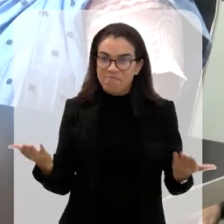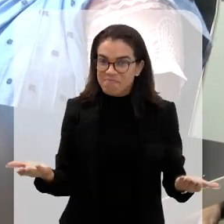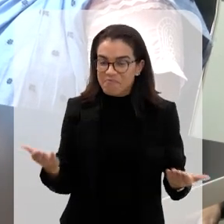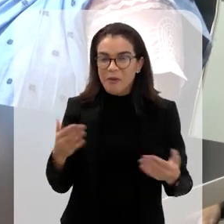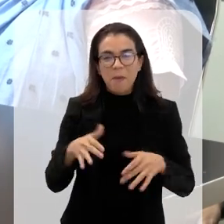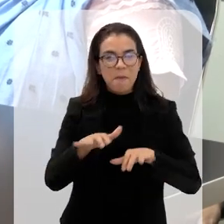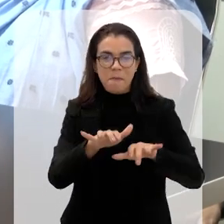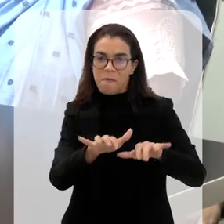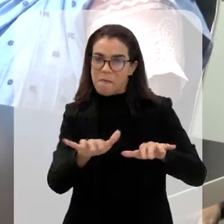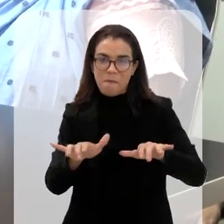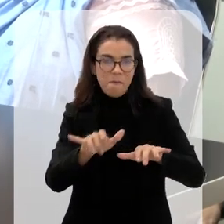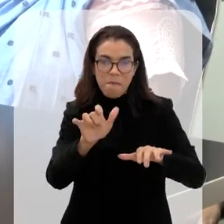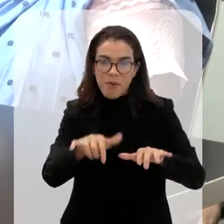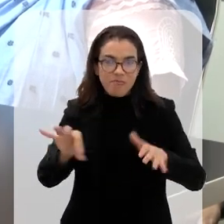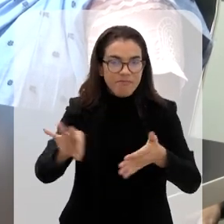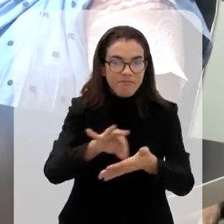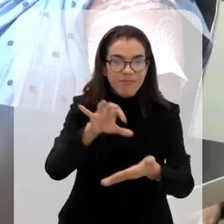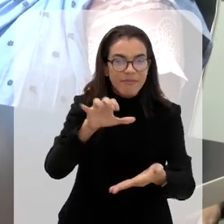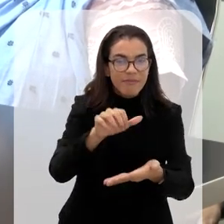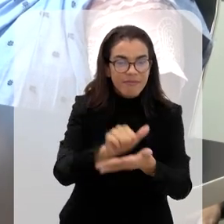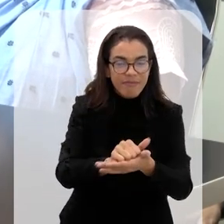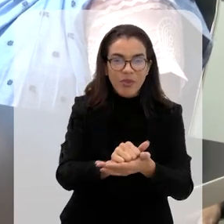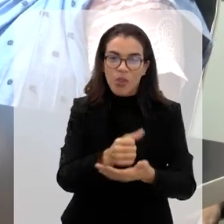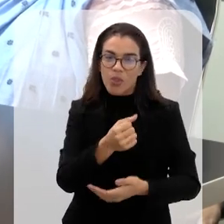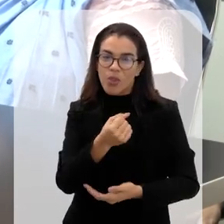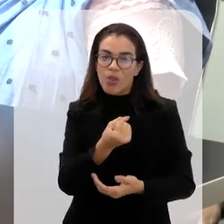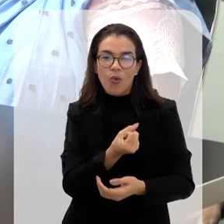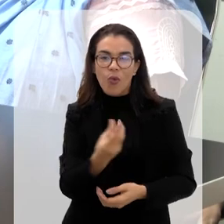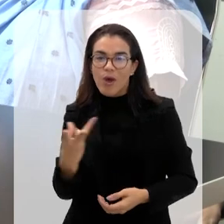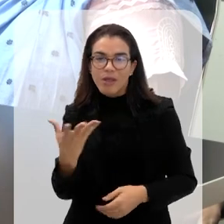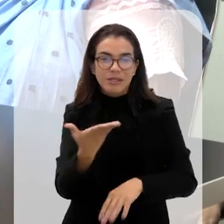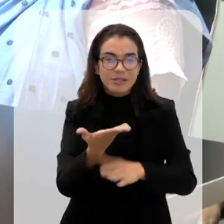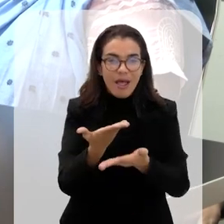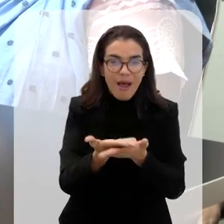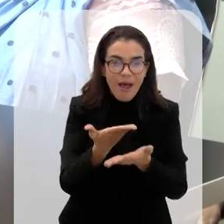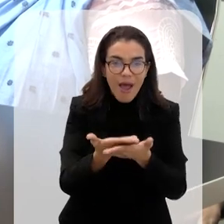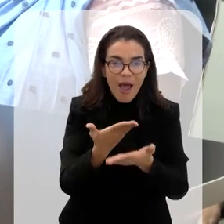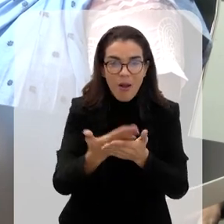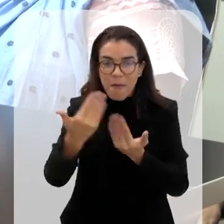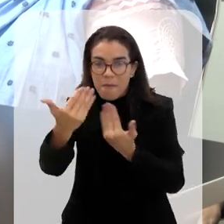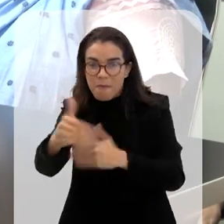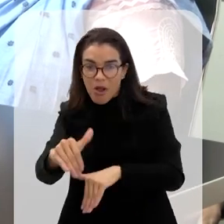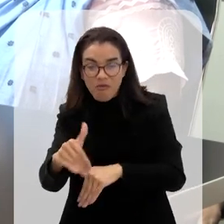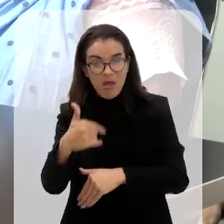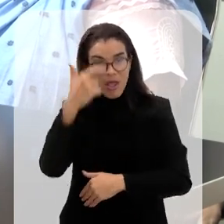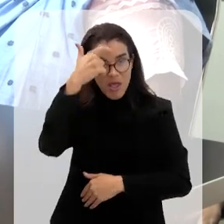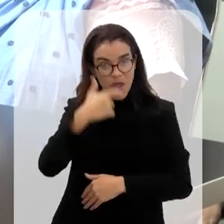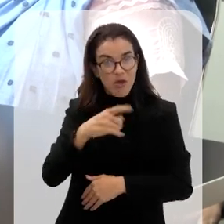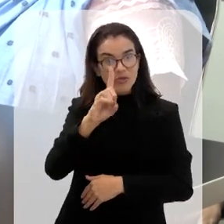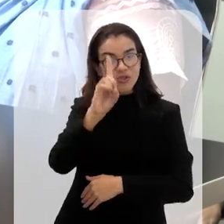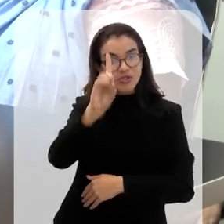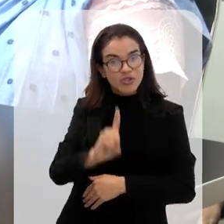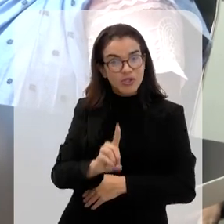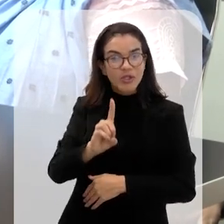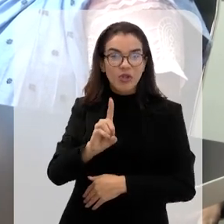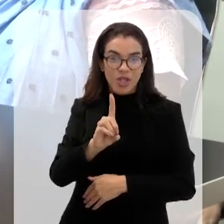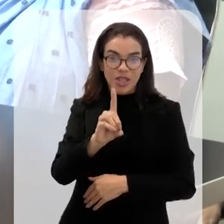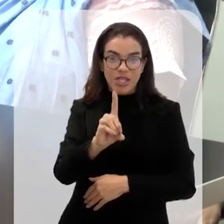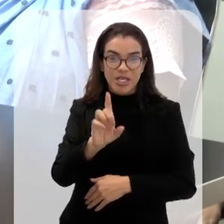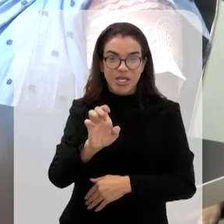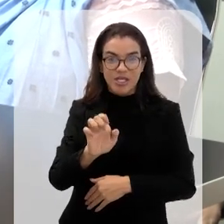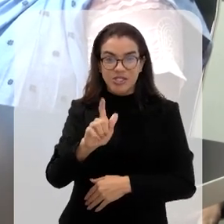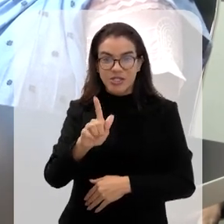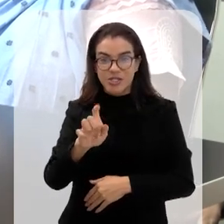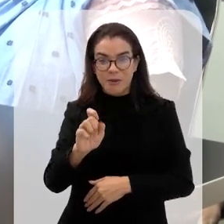Novamente. Então eu cliquei lá, me inscrevi, tem lá o número de aulas, meu teste, e eu fiz, eu, diretora do